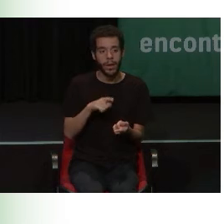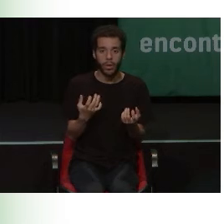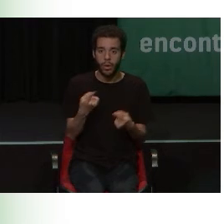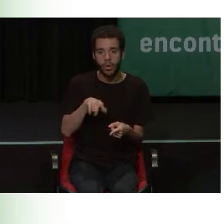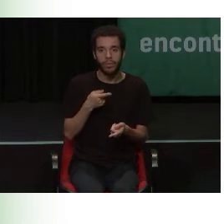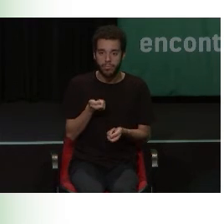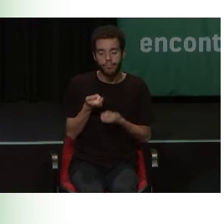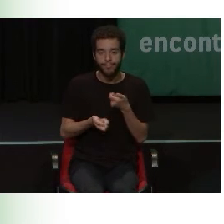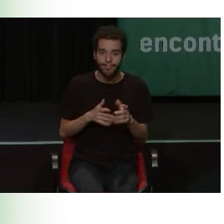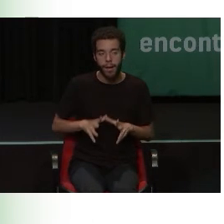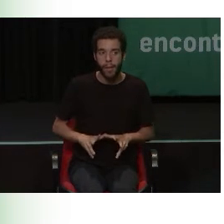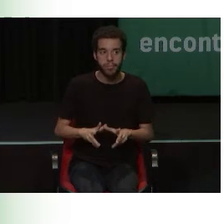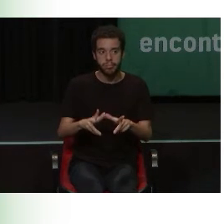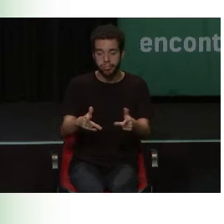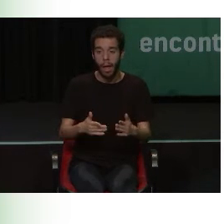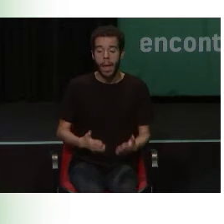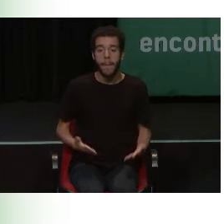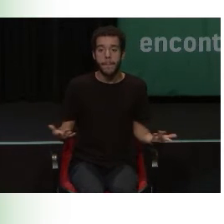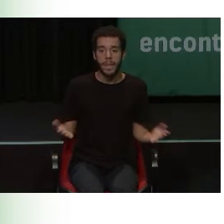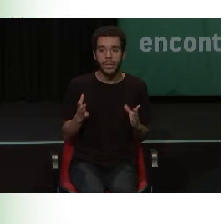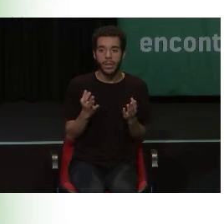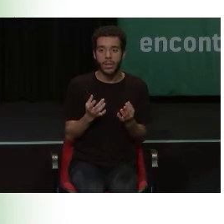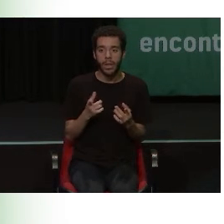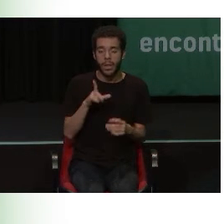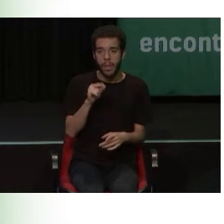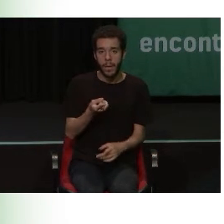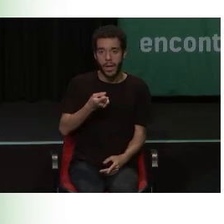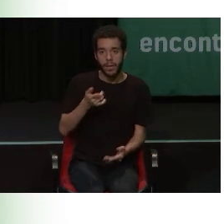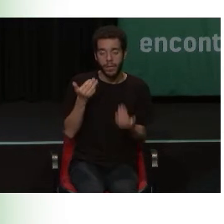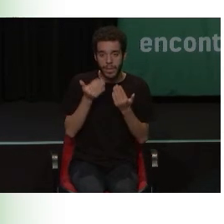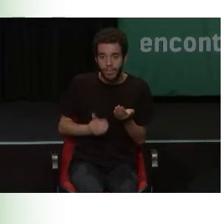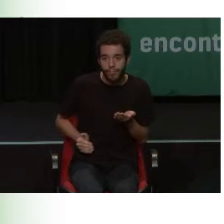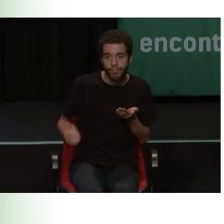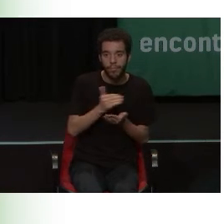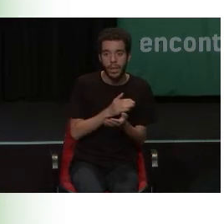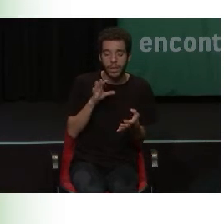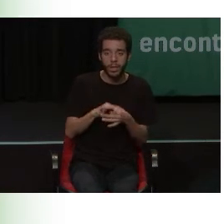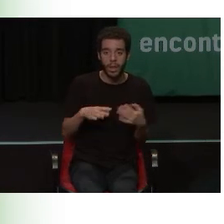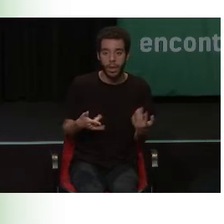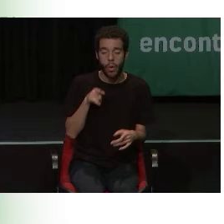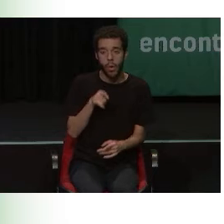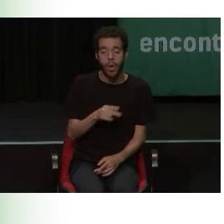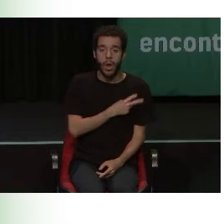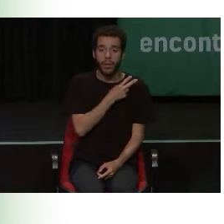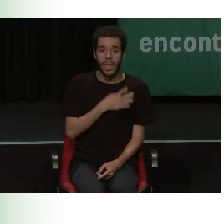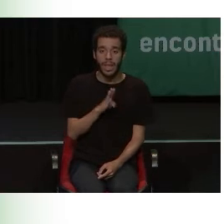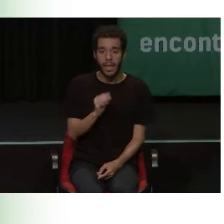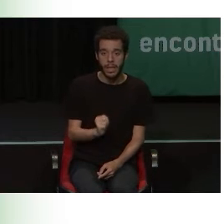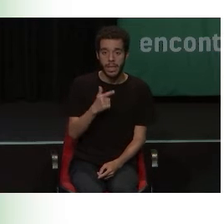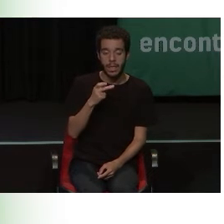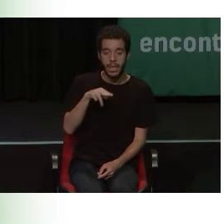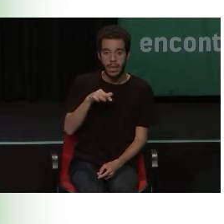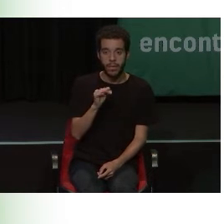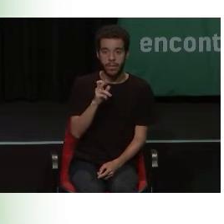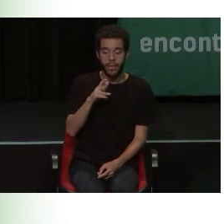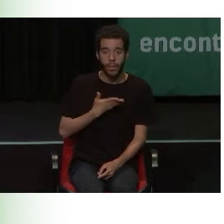are advancing even more. E também estamos a fazer So we recolha de are dados, collecting usamos estes data. dados de Stanford, If mas também já we recolhemos use dados